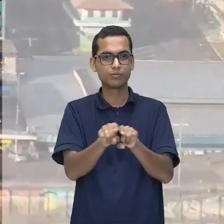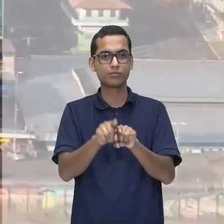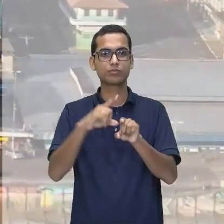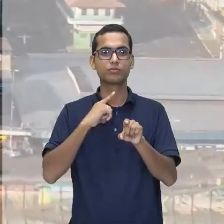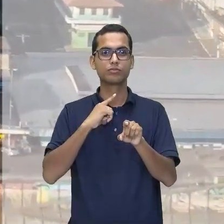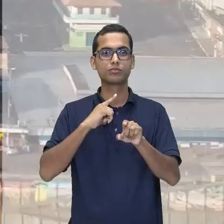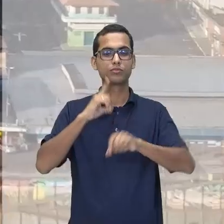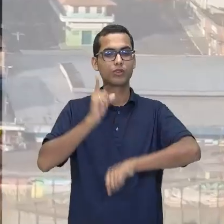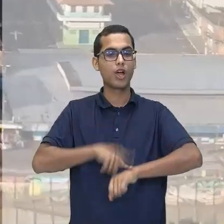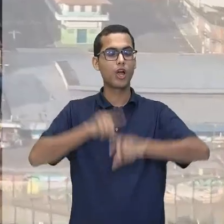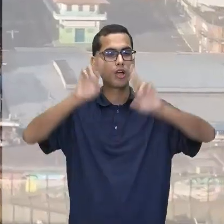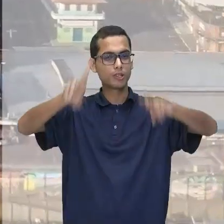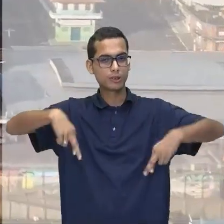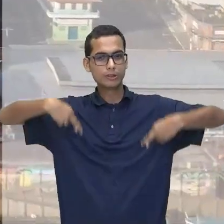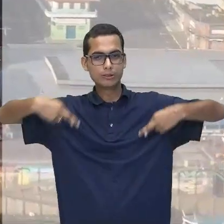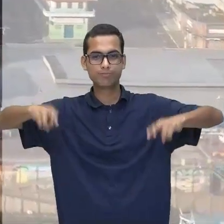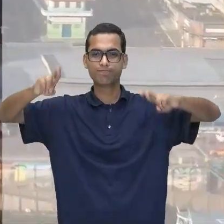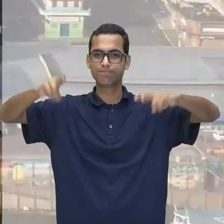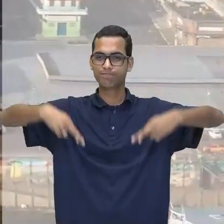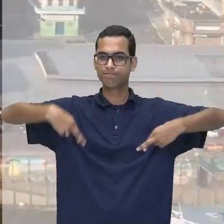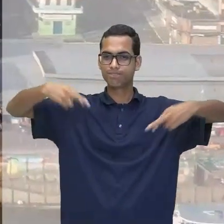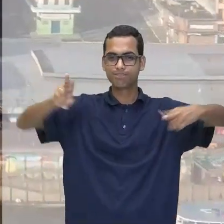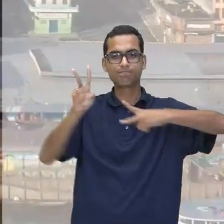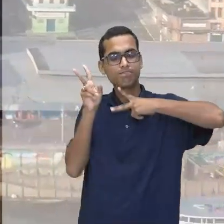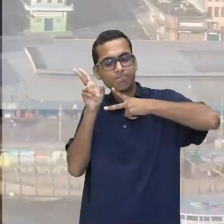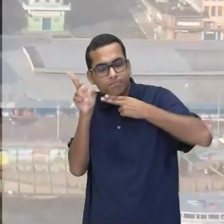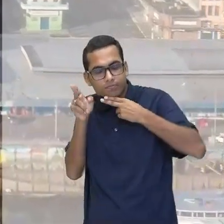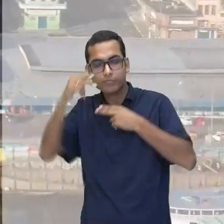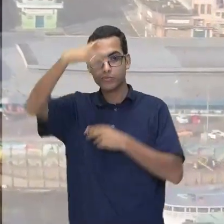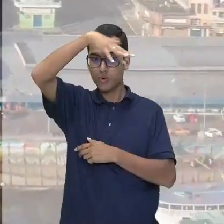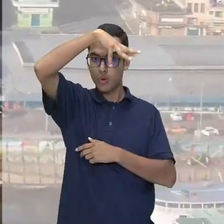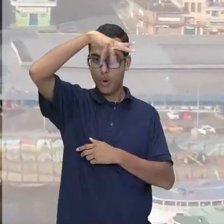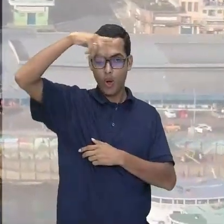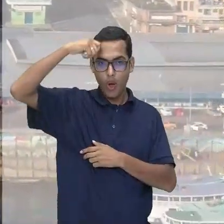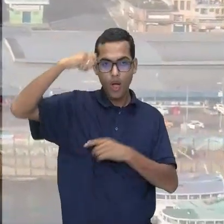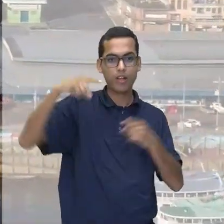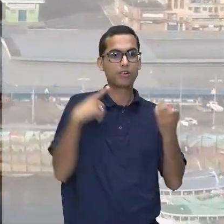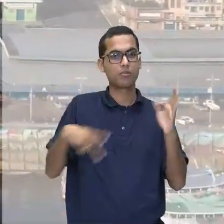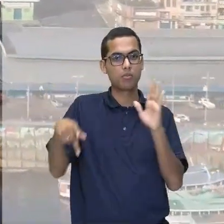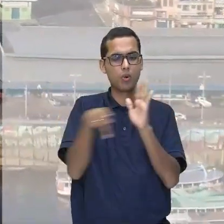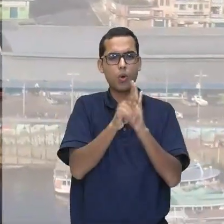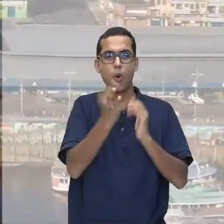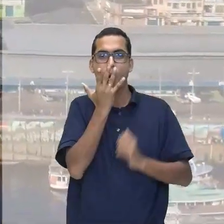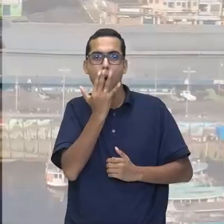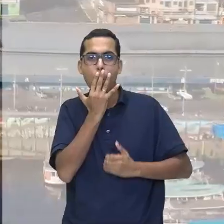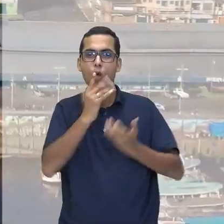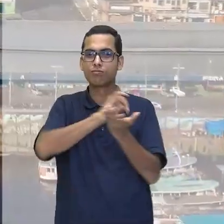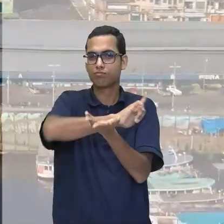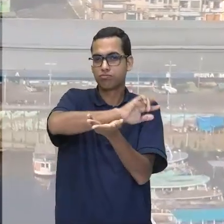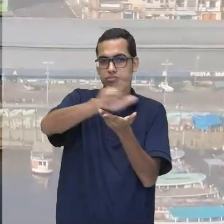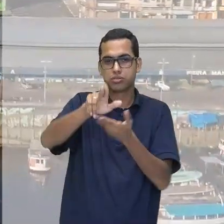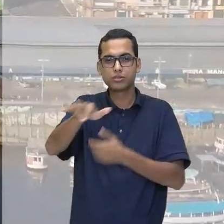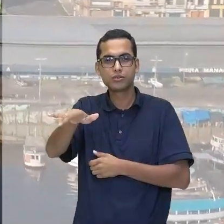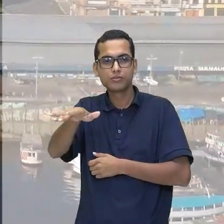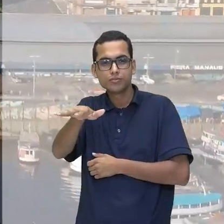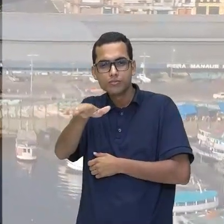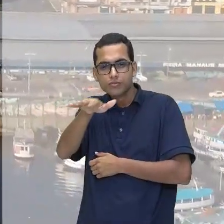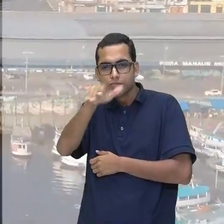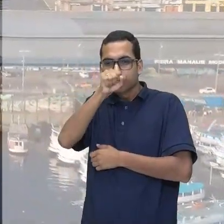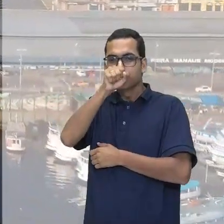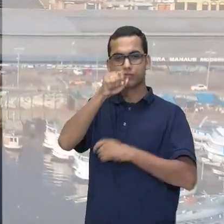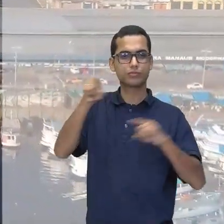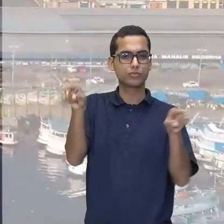rede de dormir. Sou a Manaus de muitas cores, de muitos cheiros e sabores.